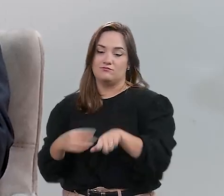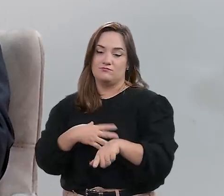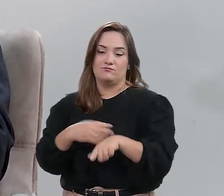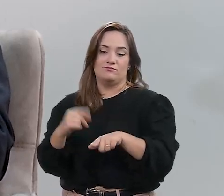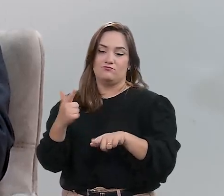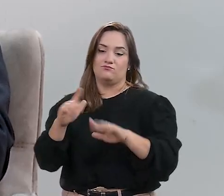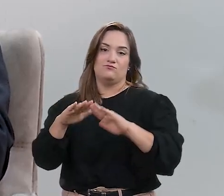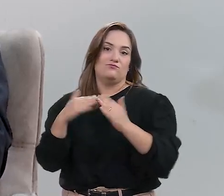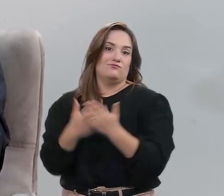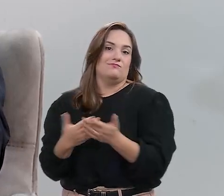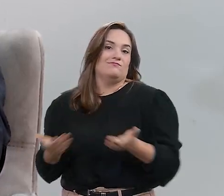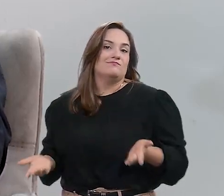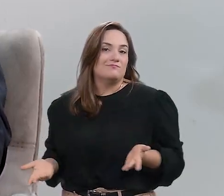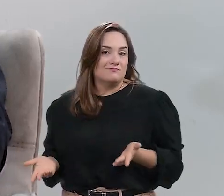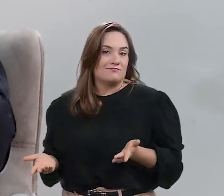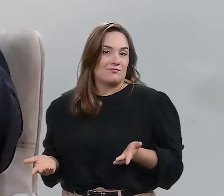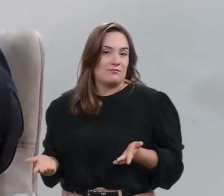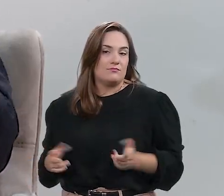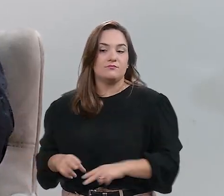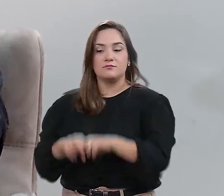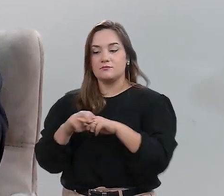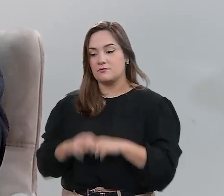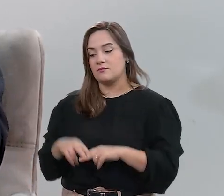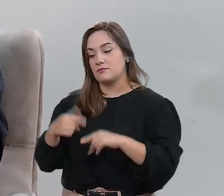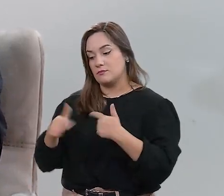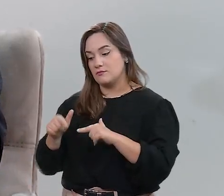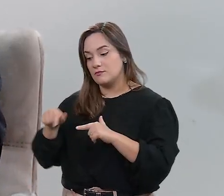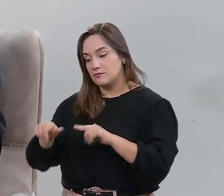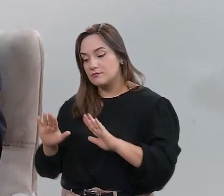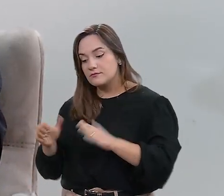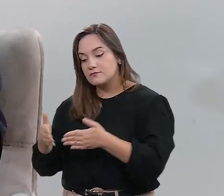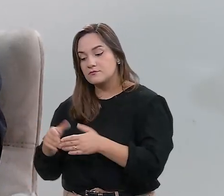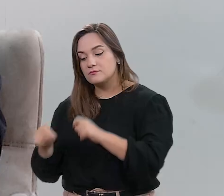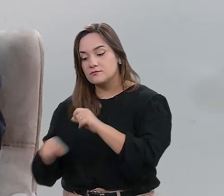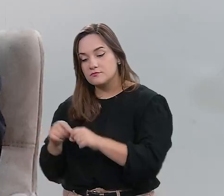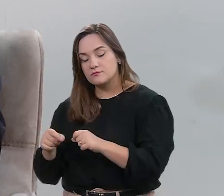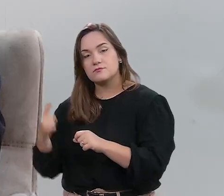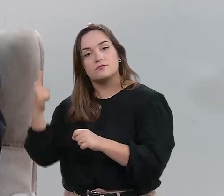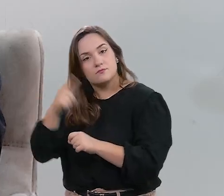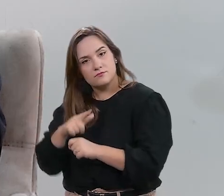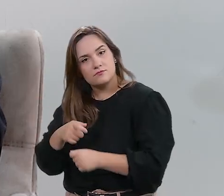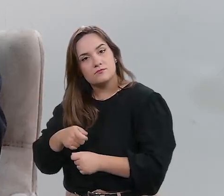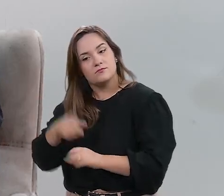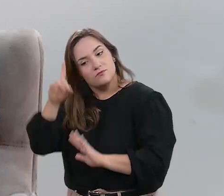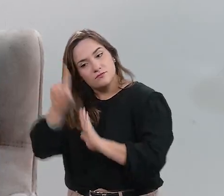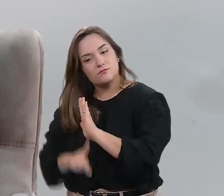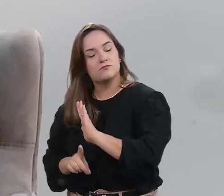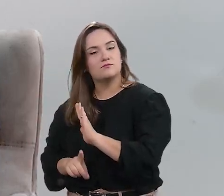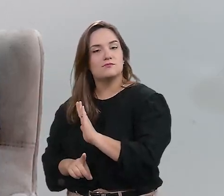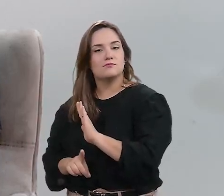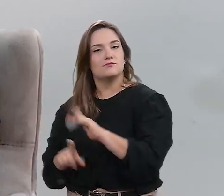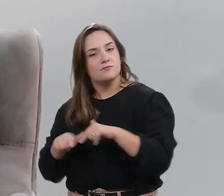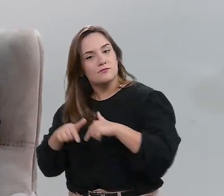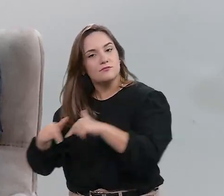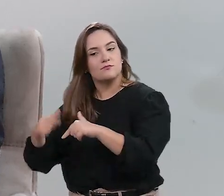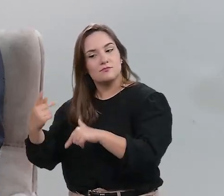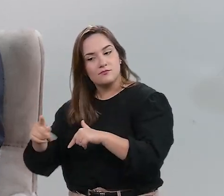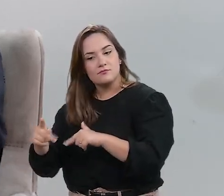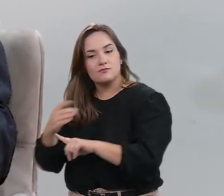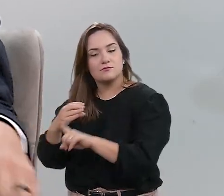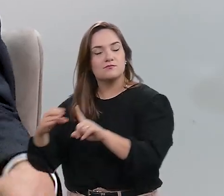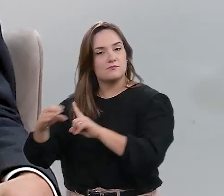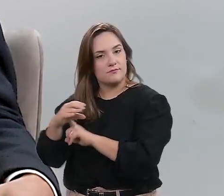não tinham escola. Então, o trabalho que a gente fazia lá era no sentido de garantir direitos, né, para